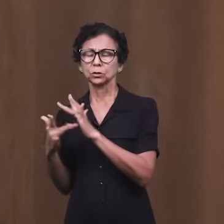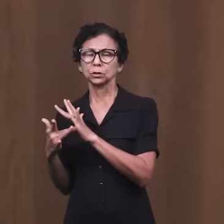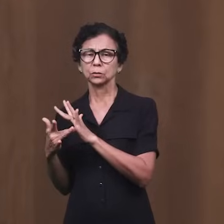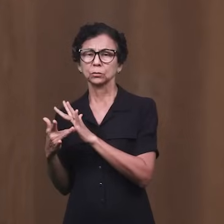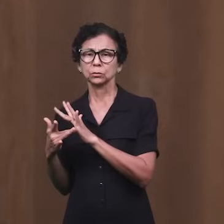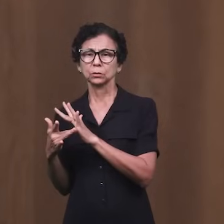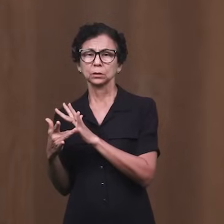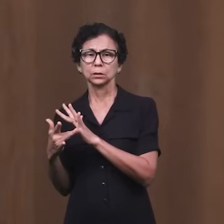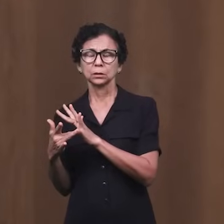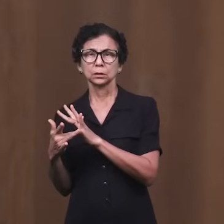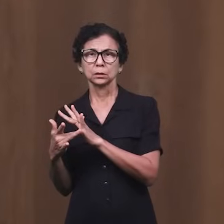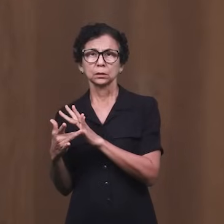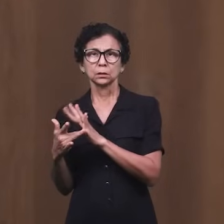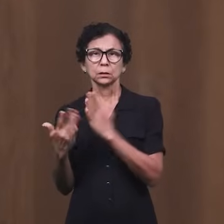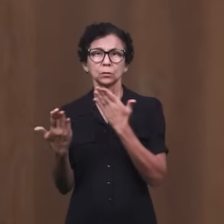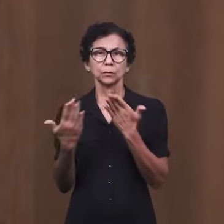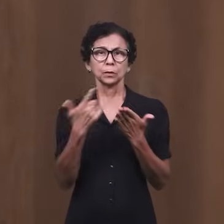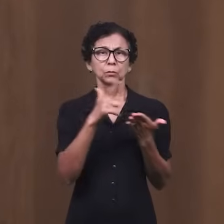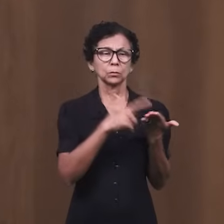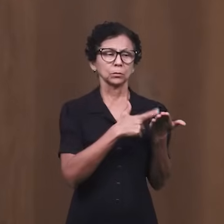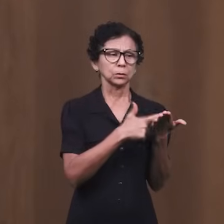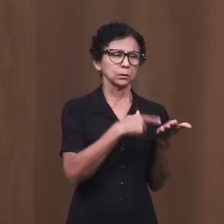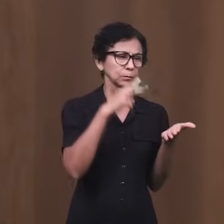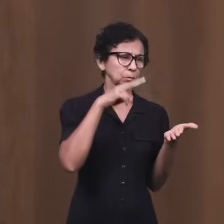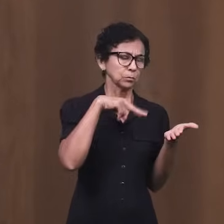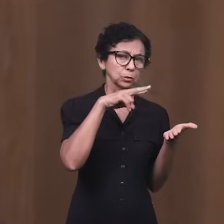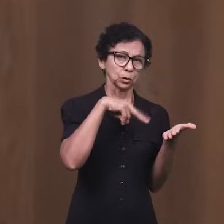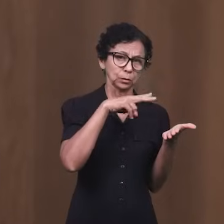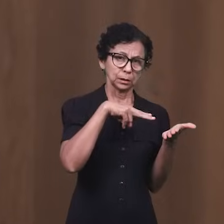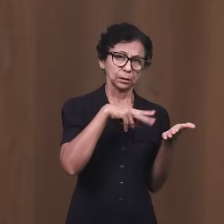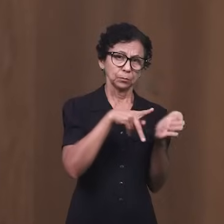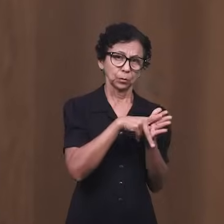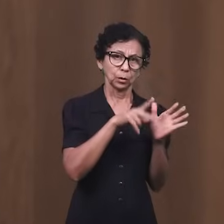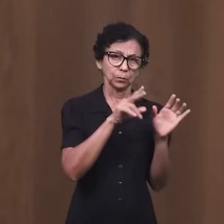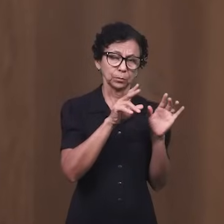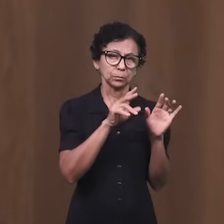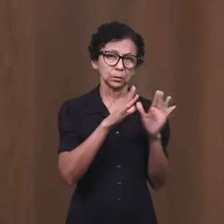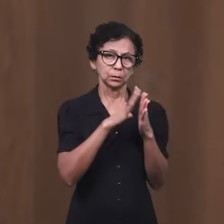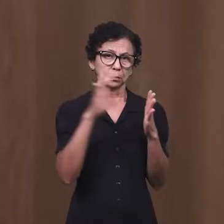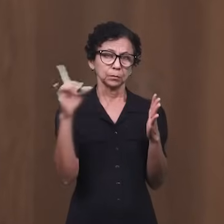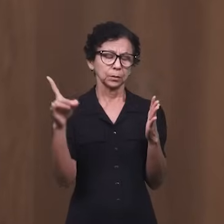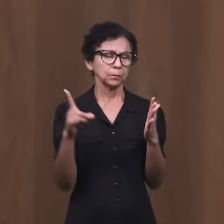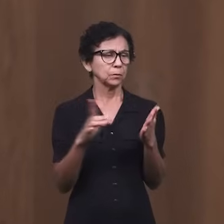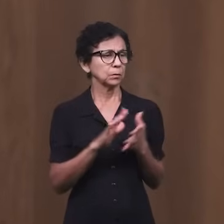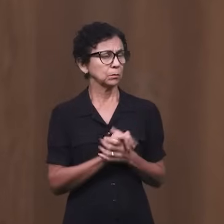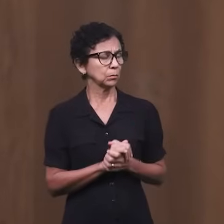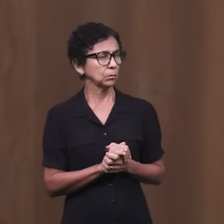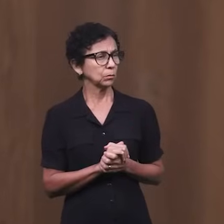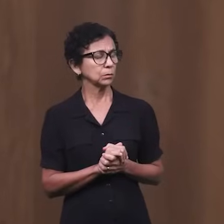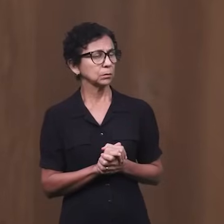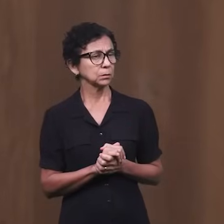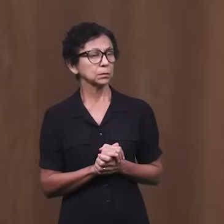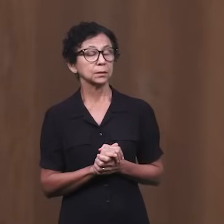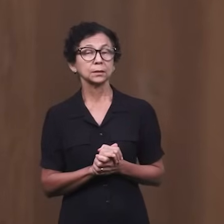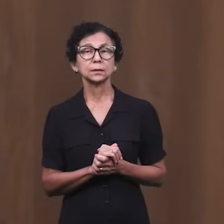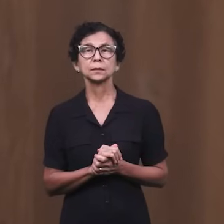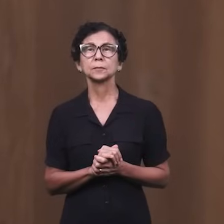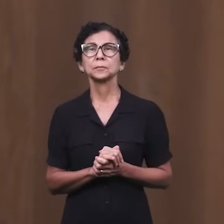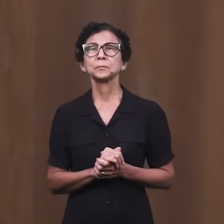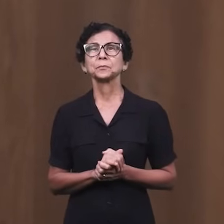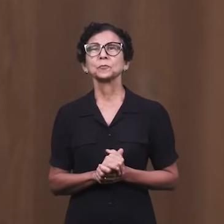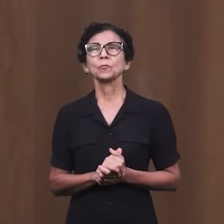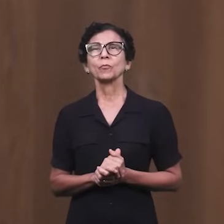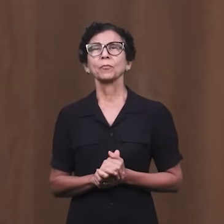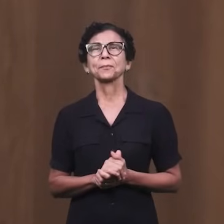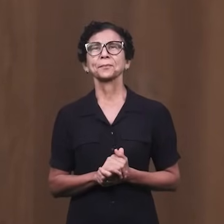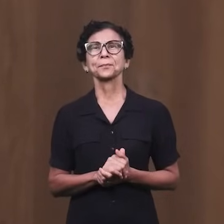ensinado aquilo e Aquilo tinha sido e seria muito útil para minha vida espiritual foi aquele professor